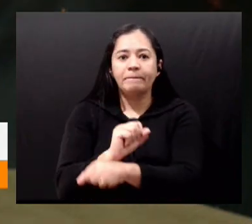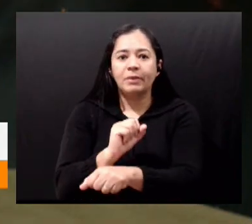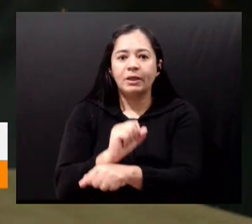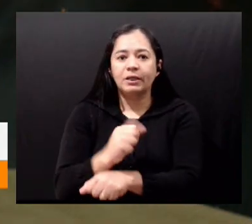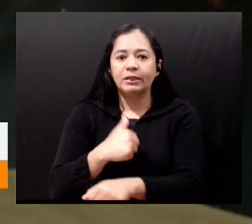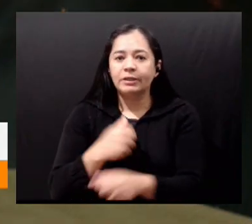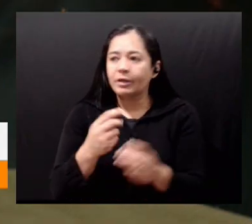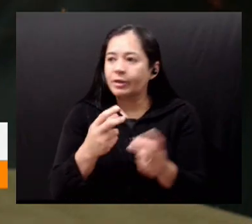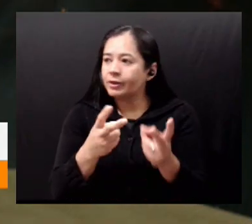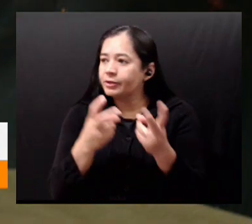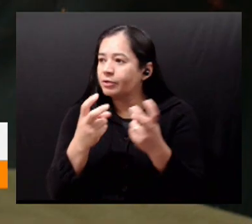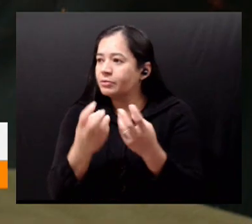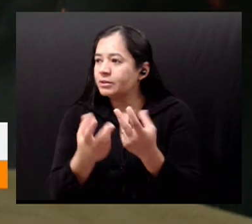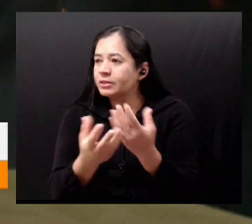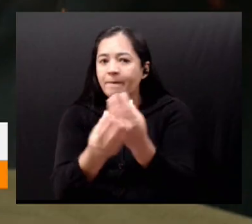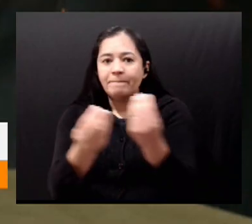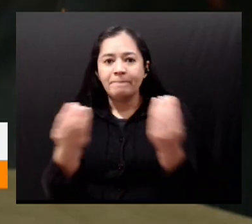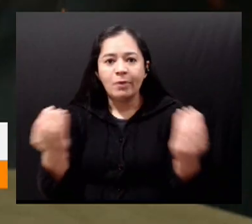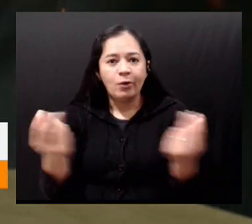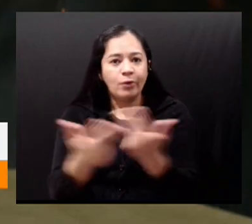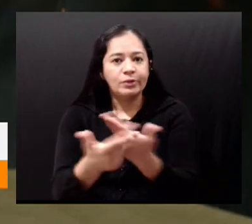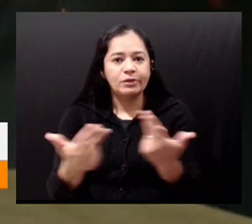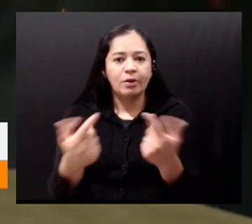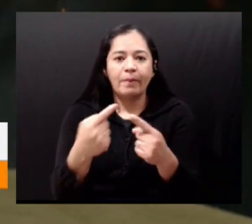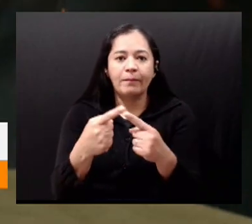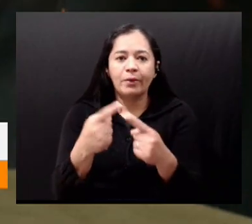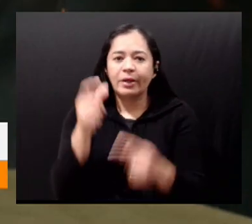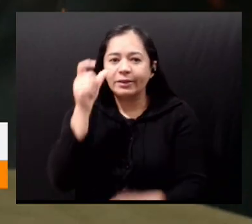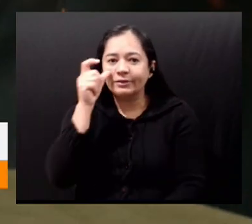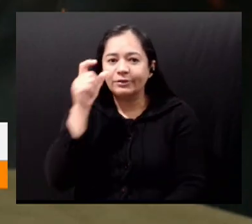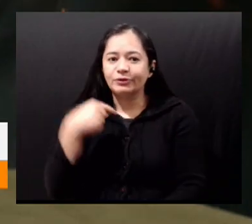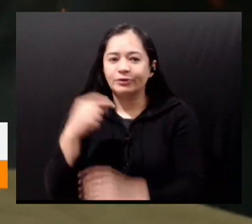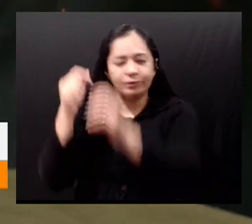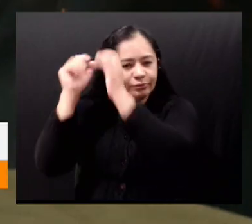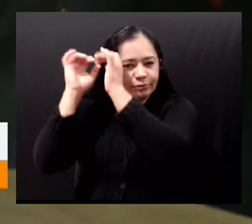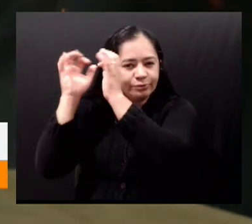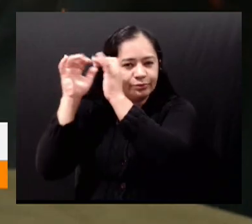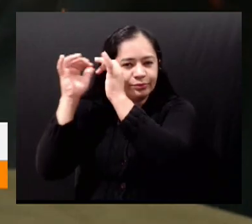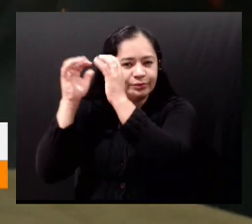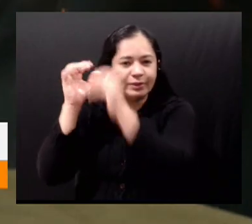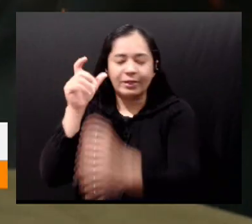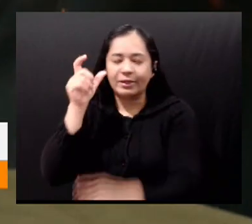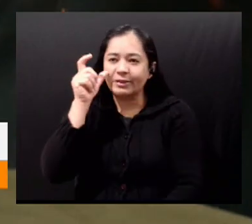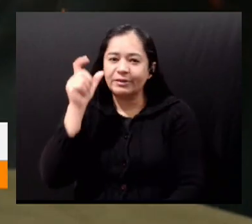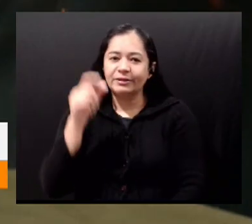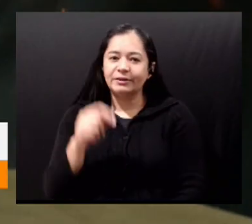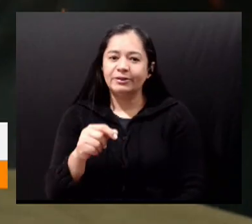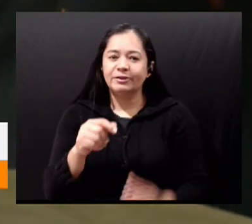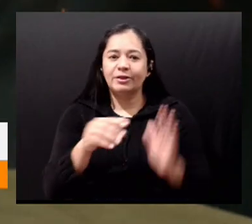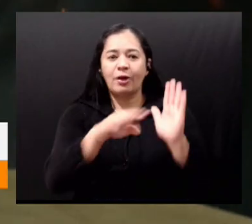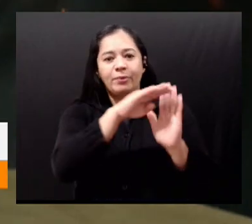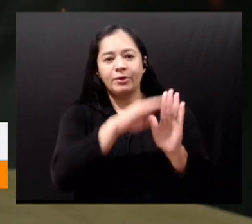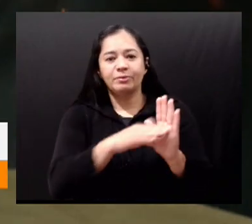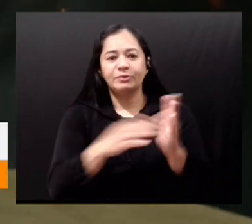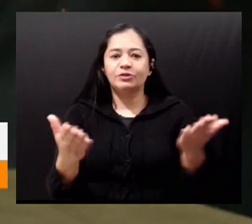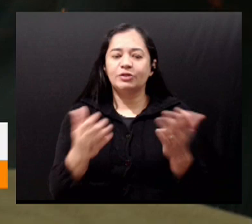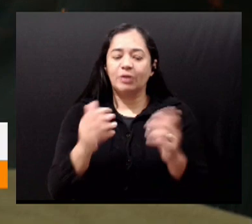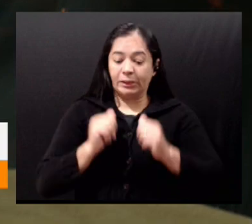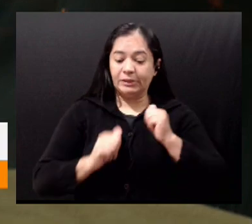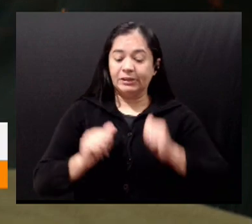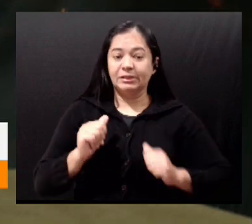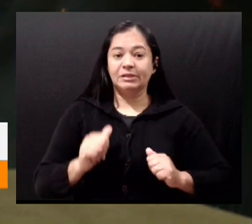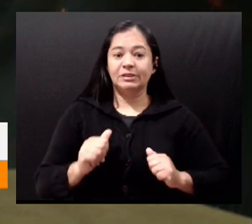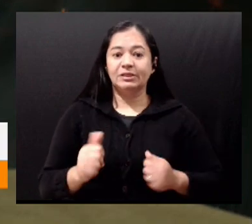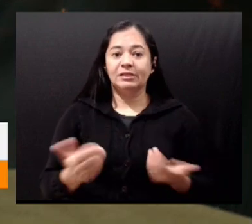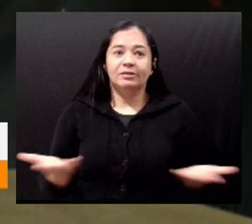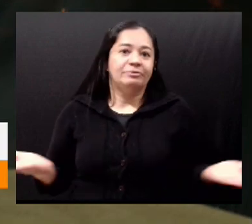coisa, porque, assim, é interessante, né, o nosso cérebro ele é interessante demais. O Sim. programa de hoje é o quê? Ansiedade coletiva. Então, eu estava